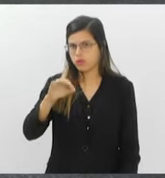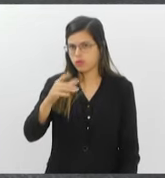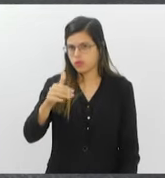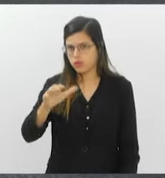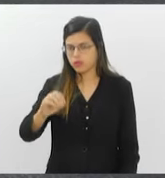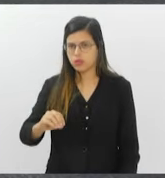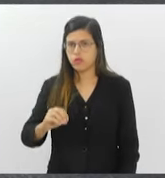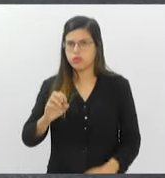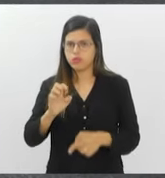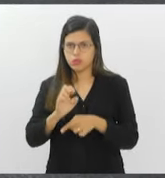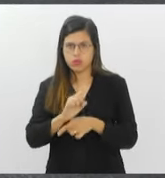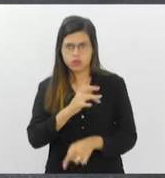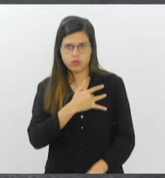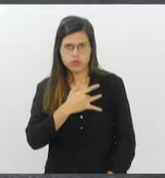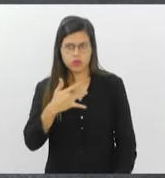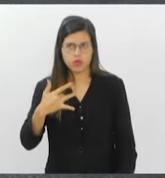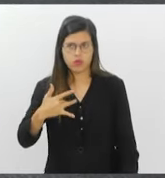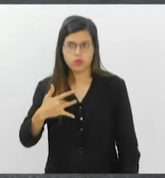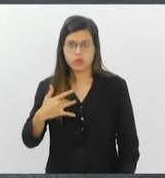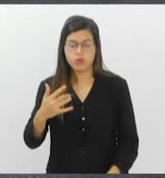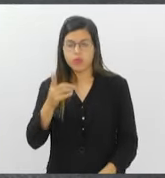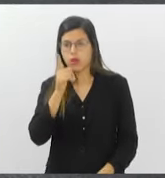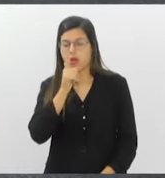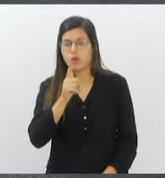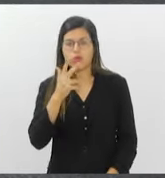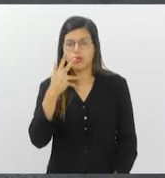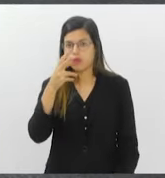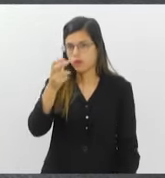você fortalecer, tem que ter